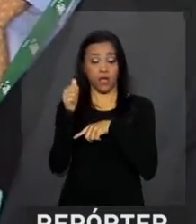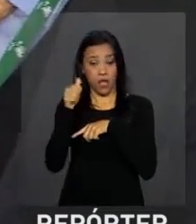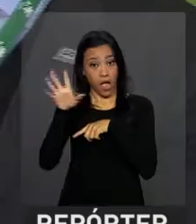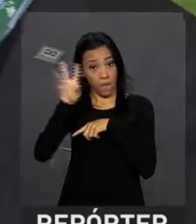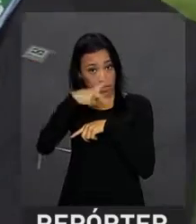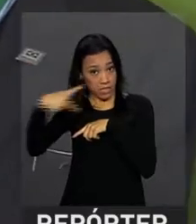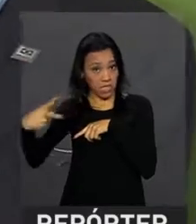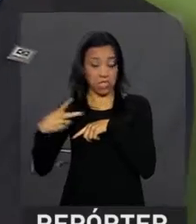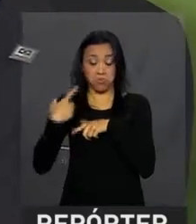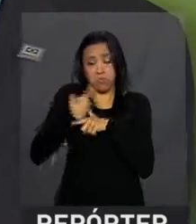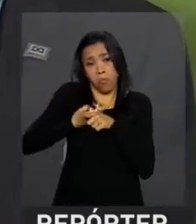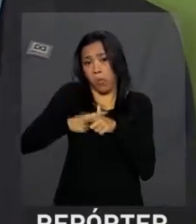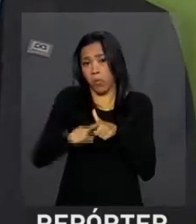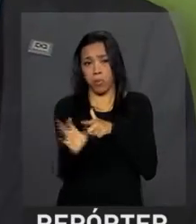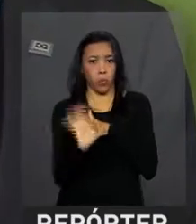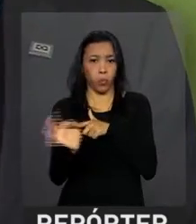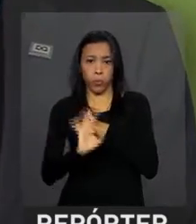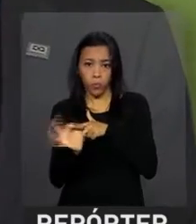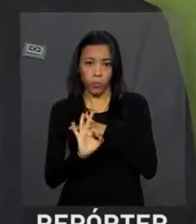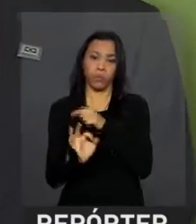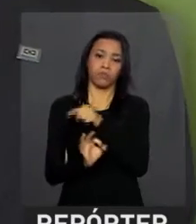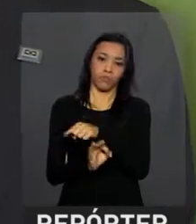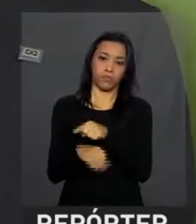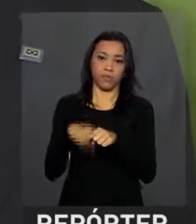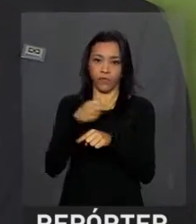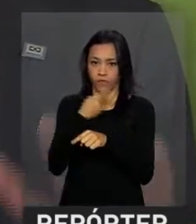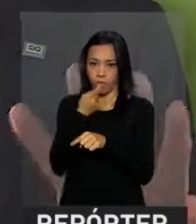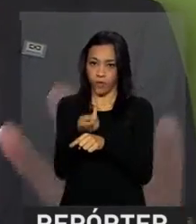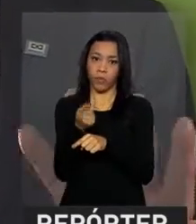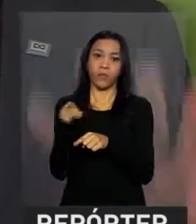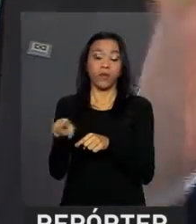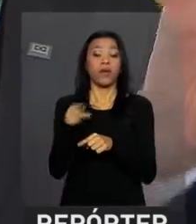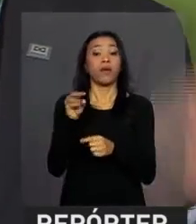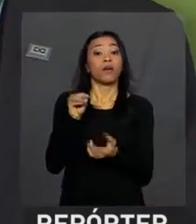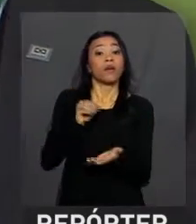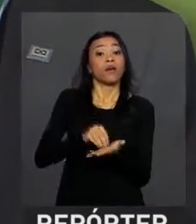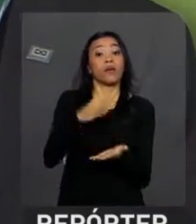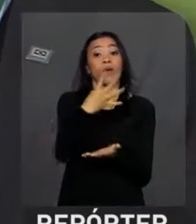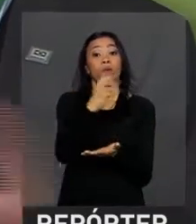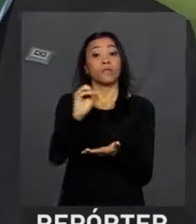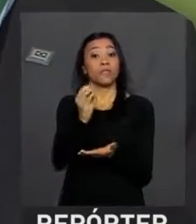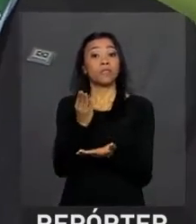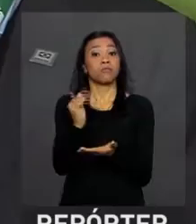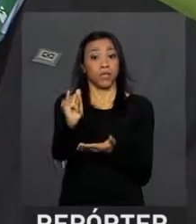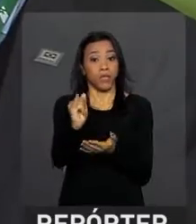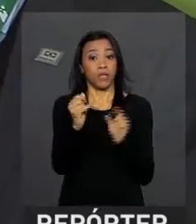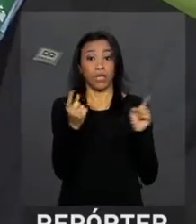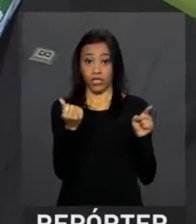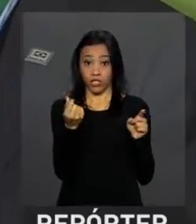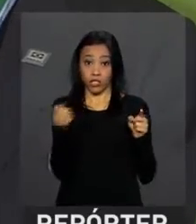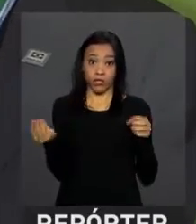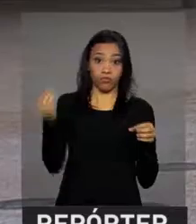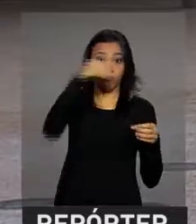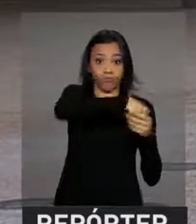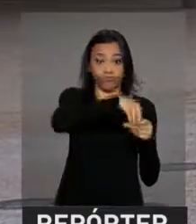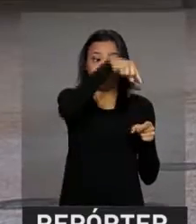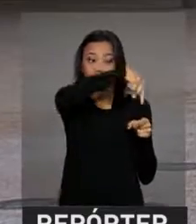relação a isso, e como disse, reitero, ainda sobram lá 400 bilhões, que é do Tesouro Público, que está no BNDES.